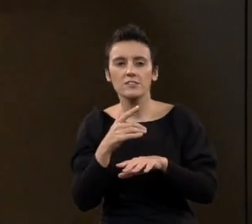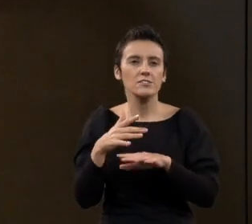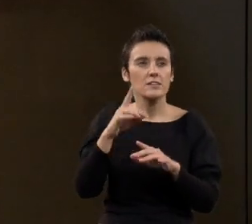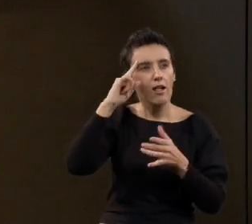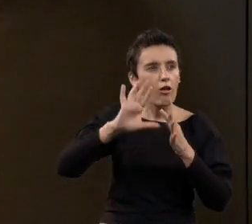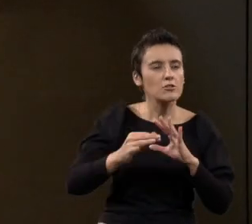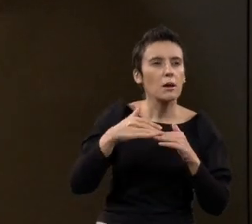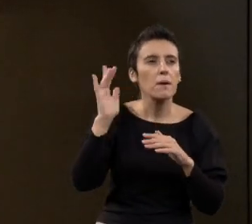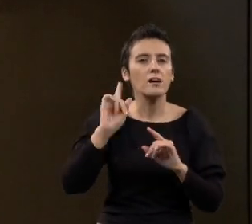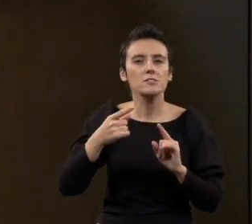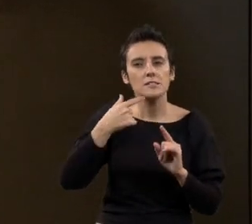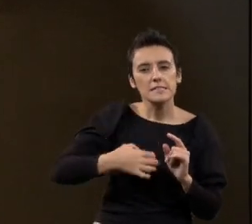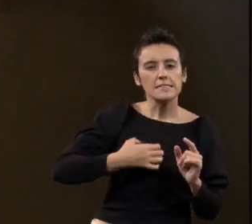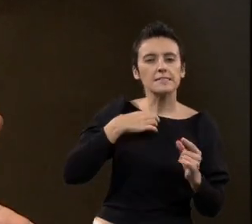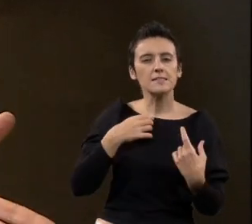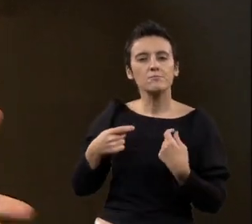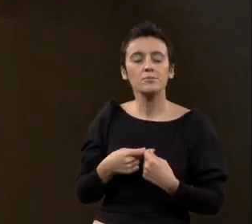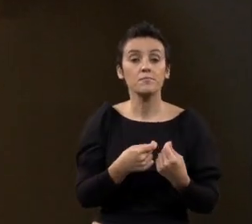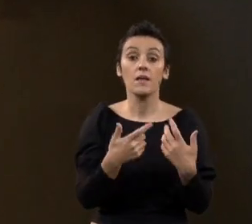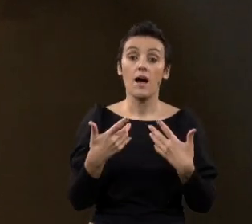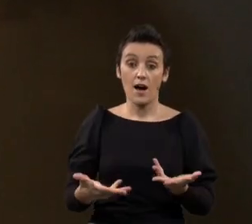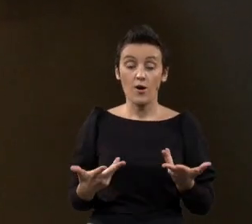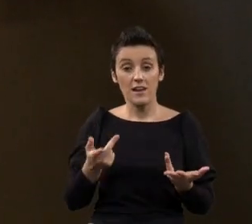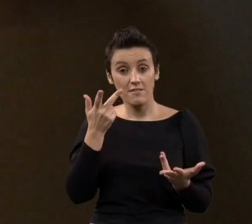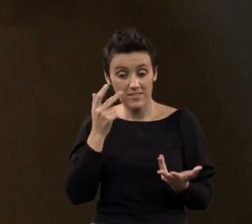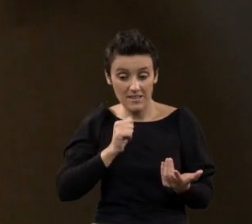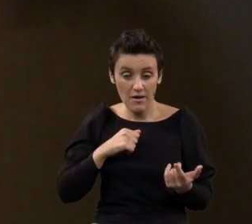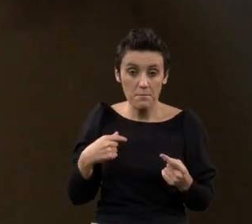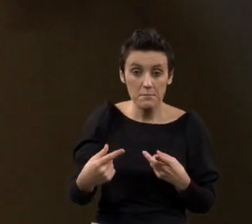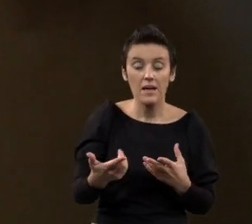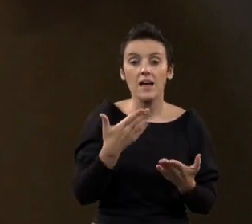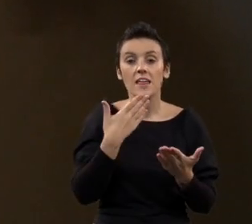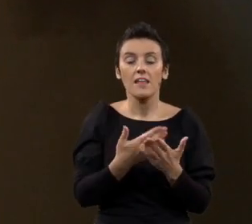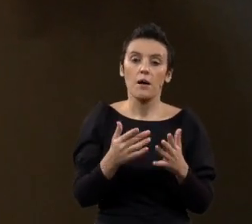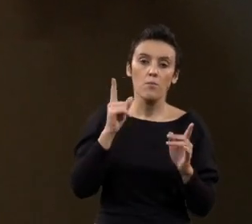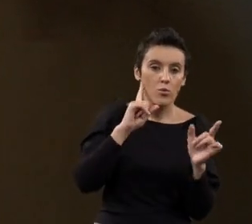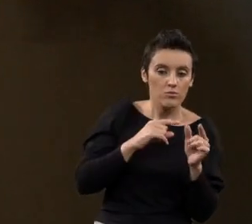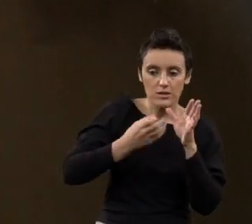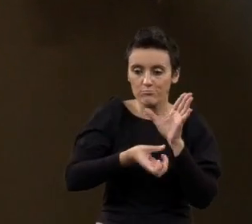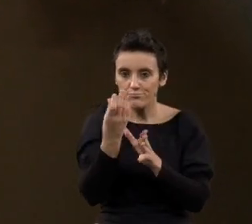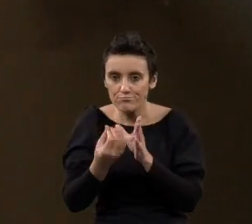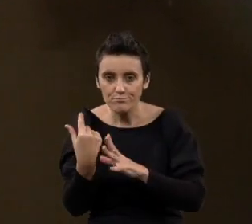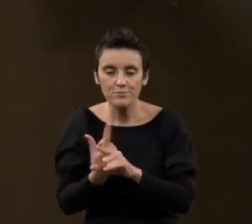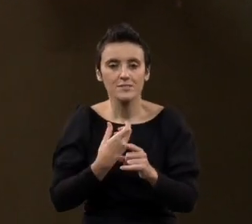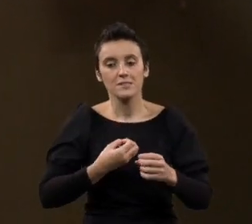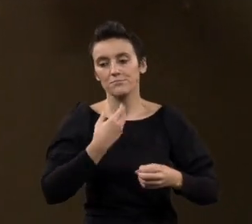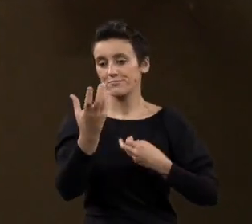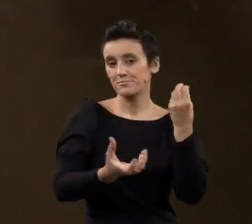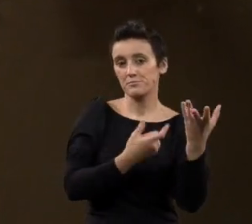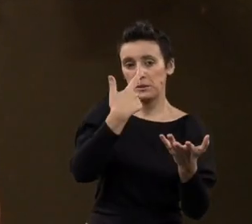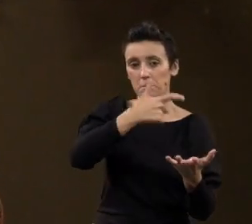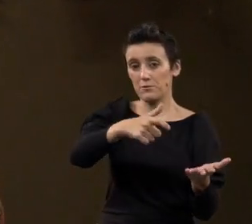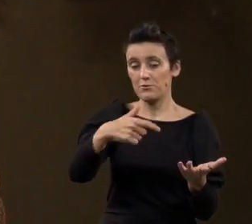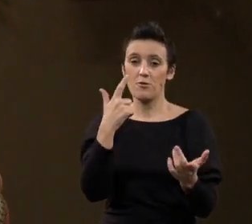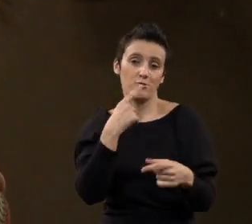mais sentido. E hoje em dia o que tem feito mais sentido é ir partilhando aquilo que vou fazendo e